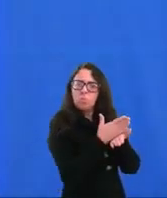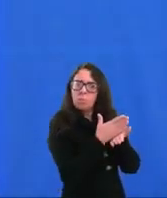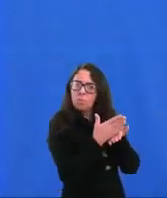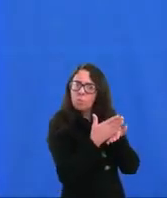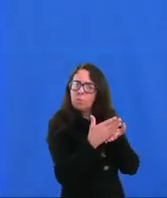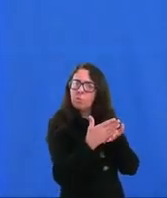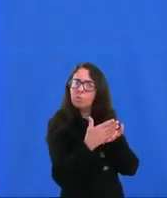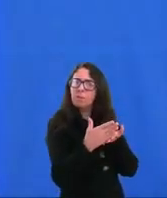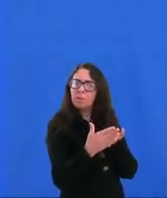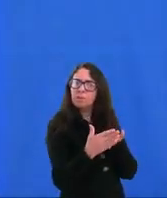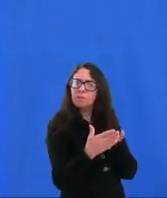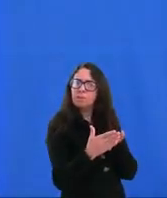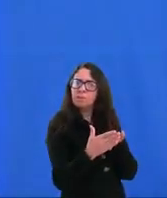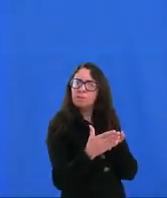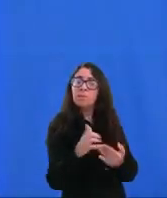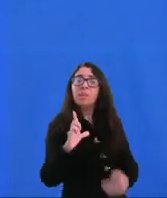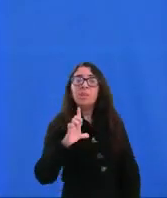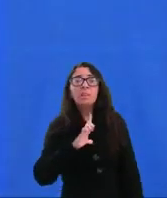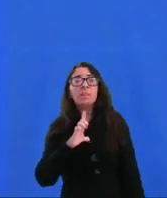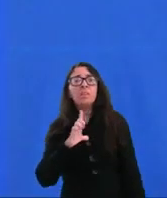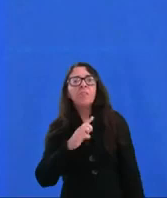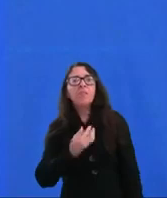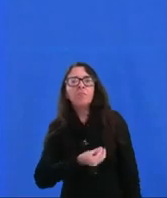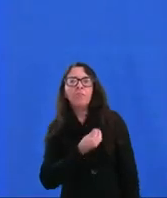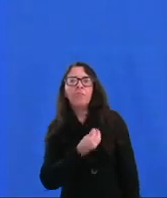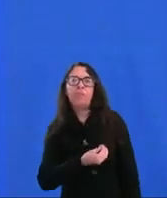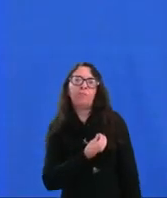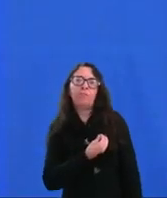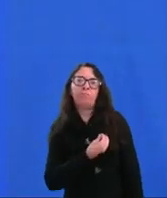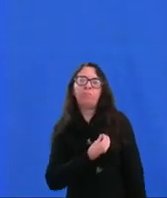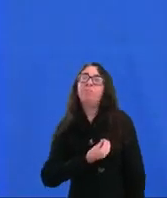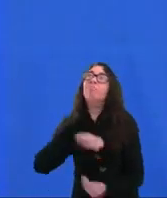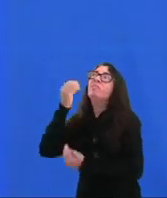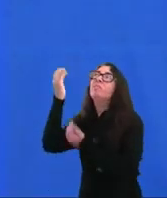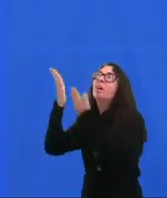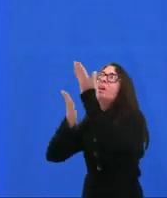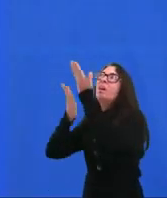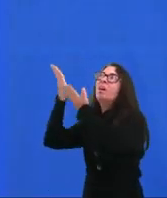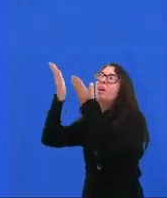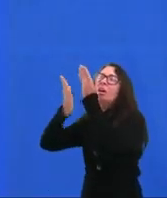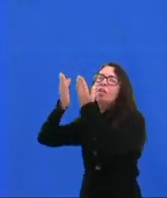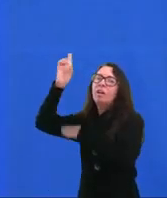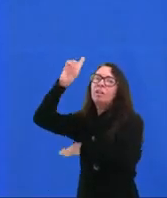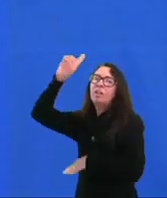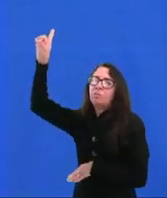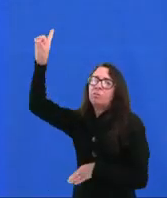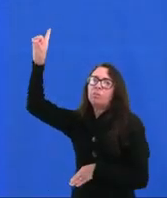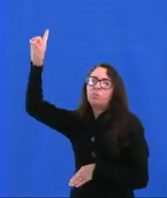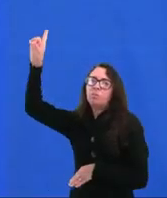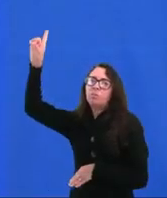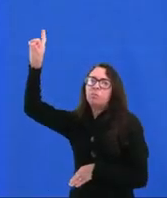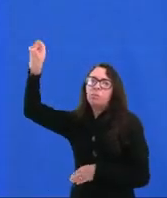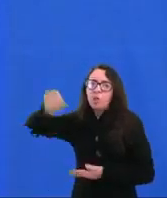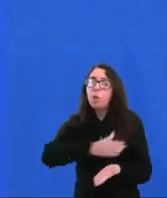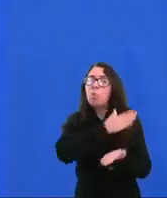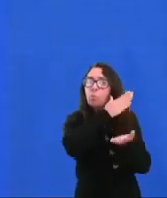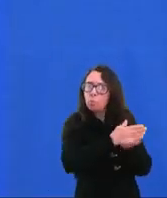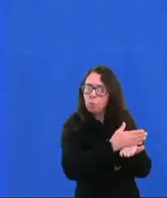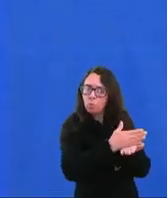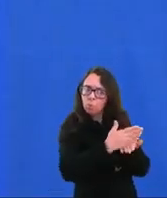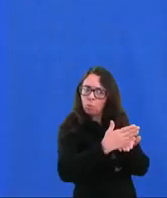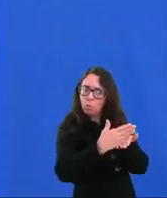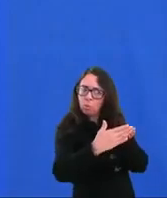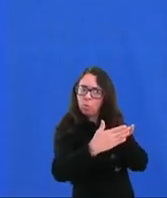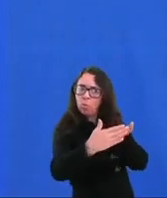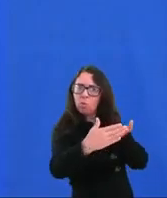manhã? Resumidamente. Então, quando uma igreja permite que a presença e a atividade de